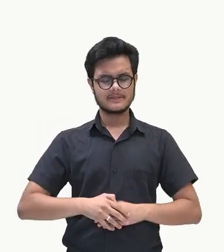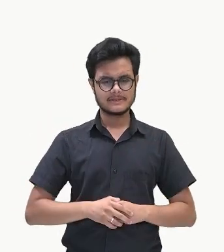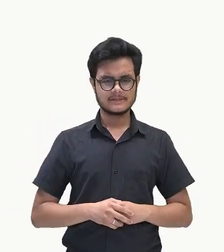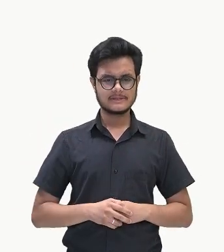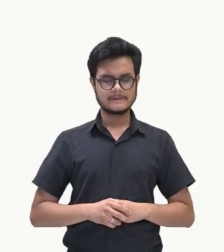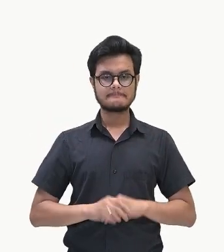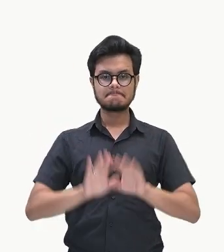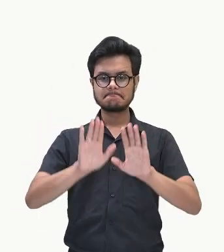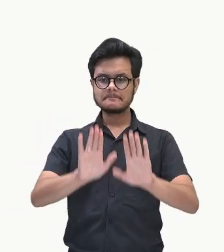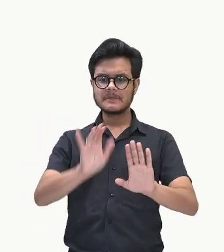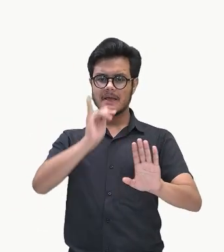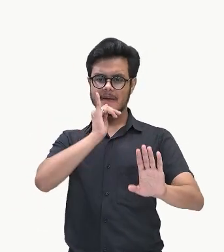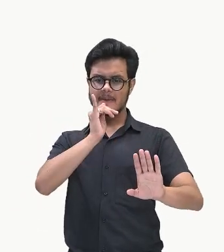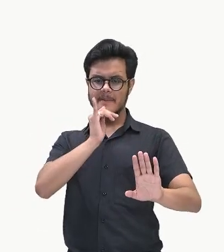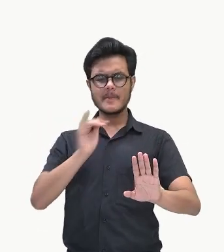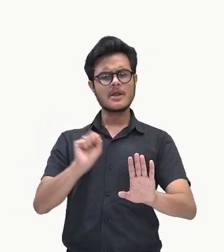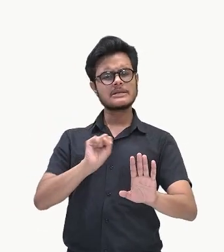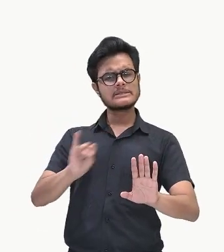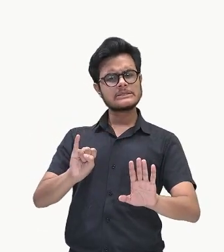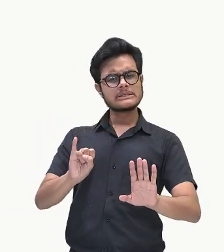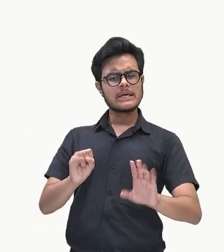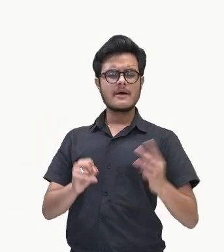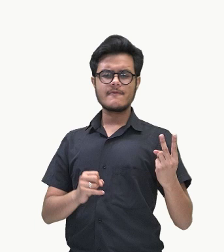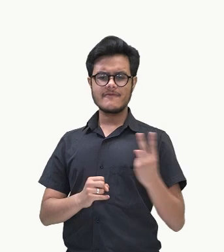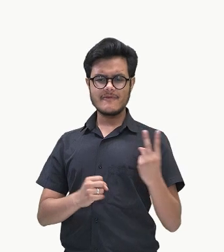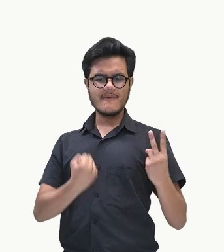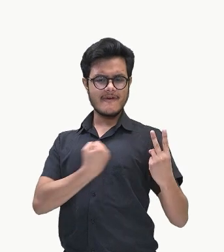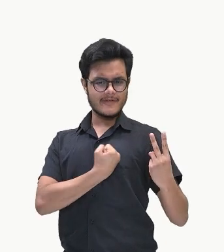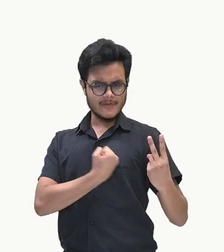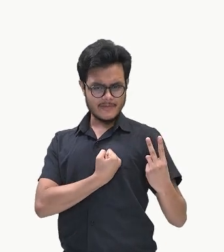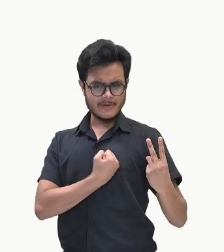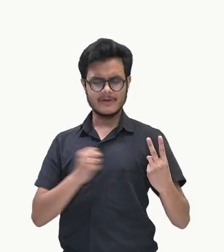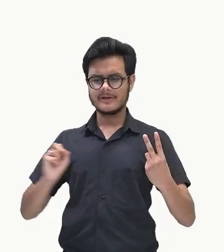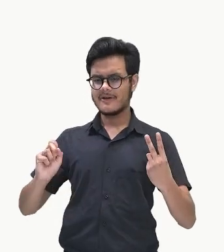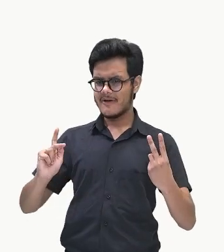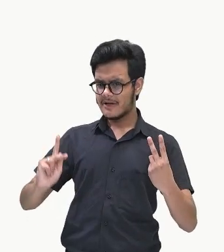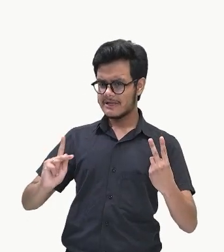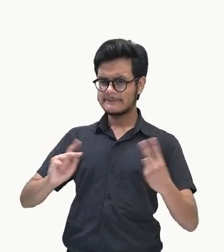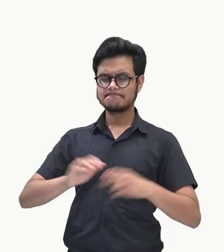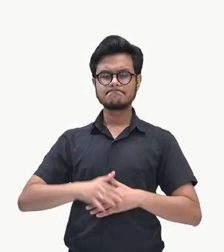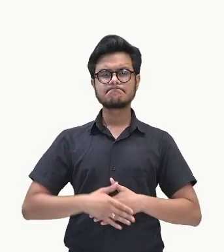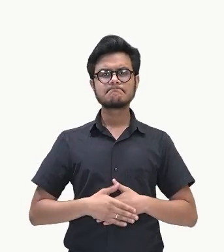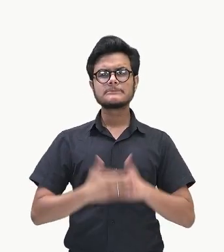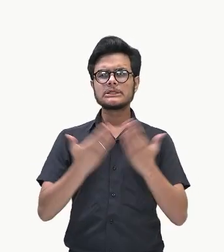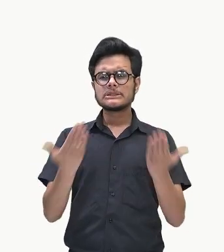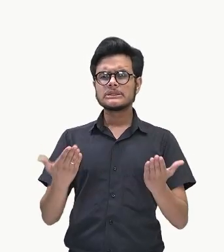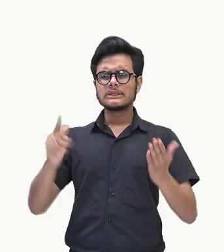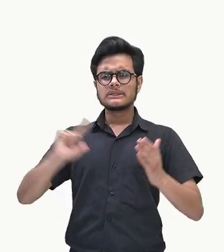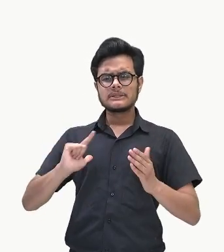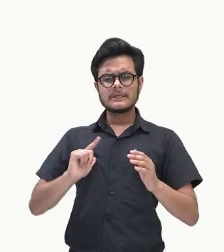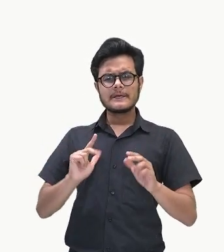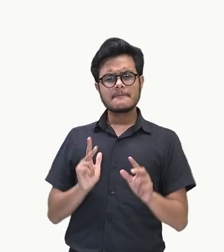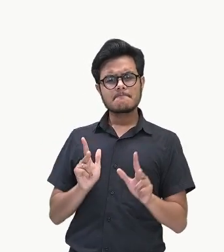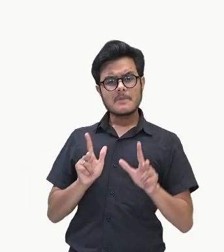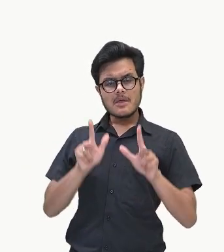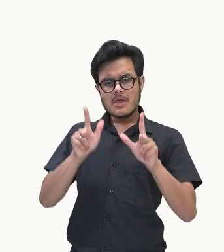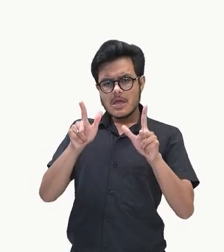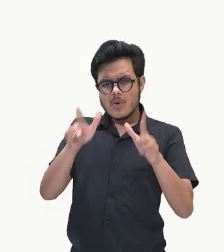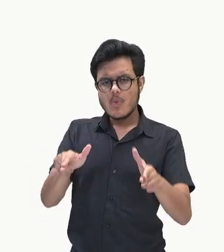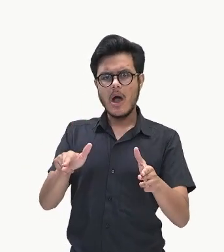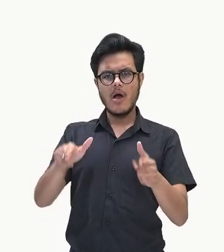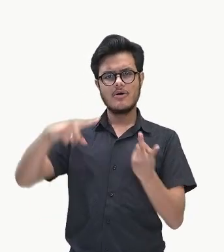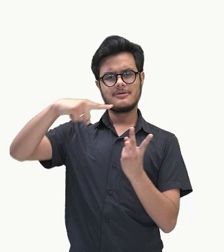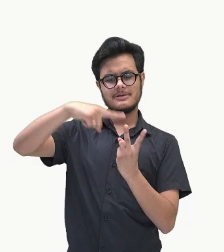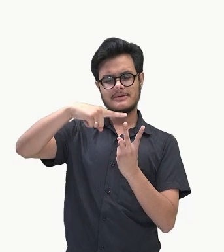nós temos dois números, ó, como a gente está vendo aqui, onde eles possuem o mesmo índice no